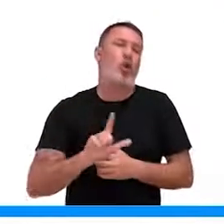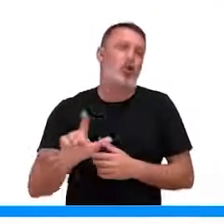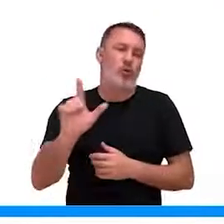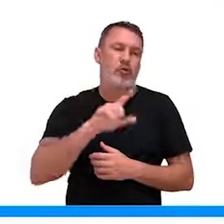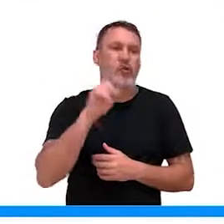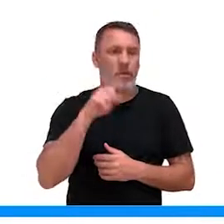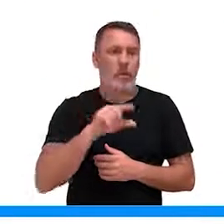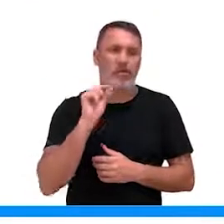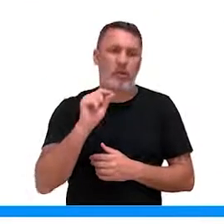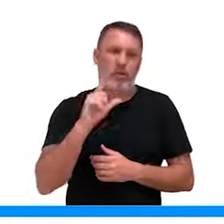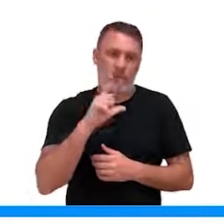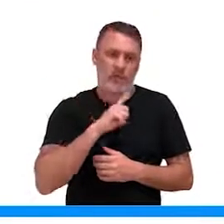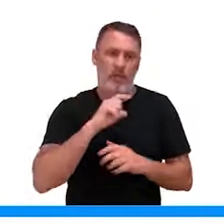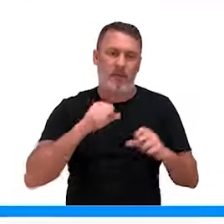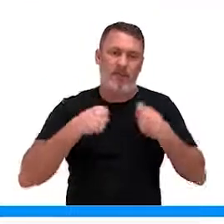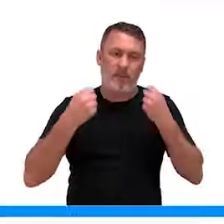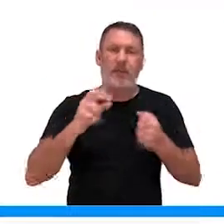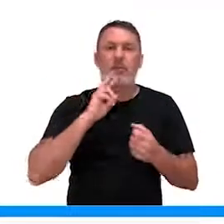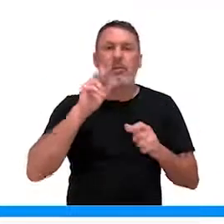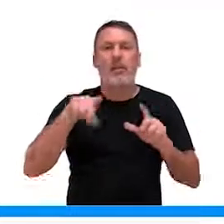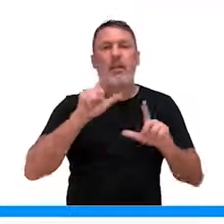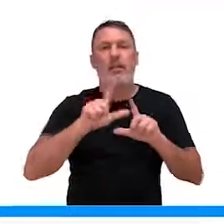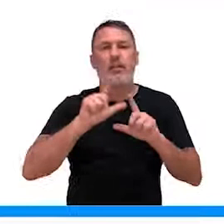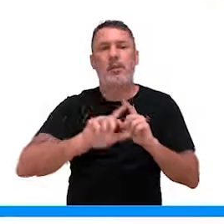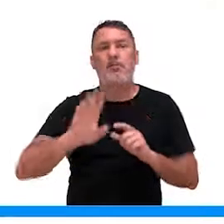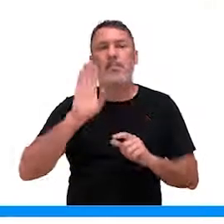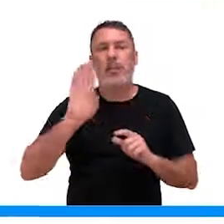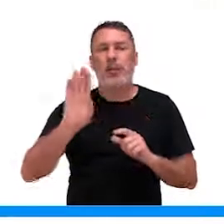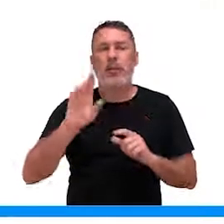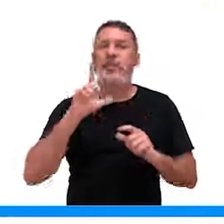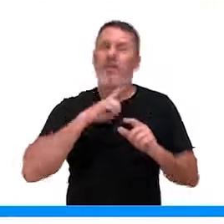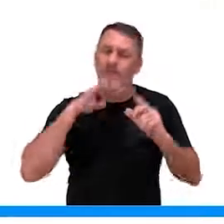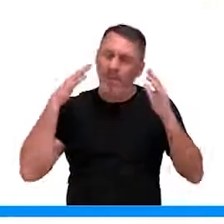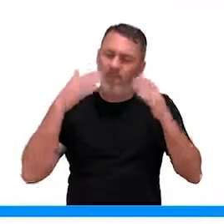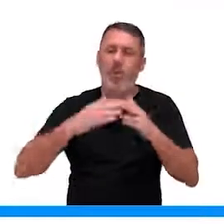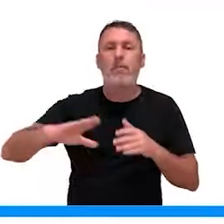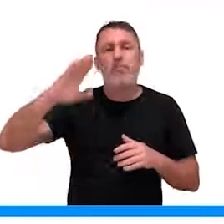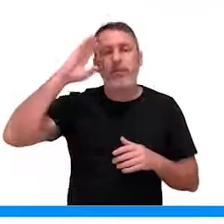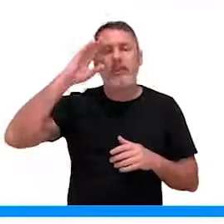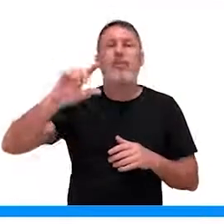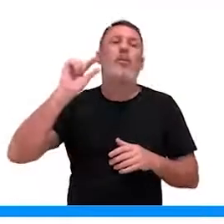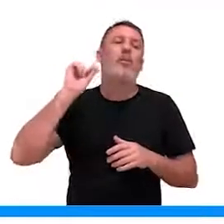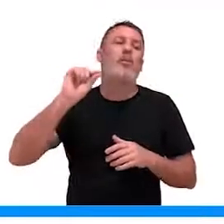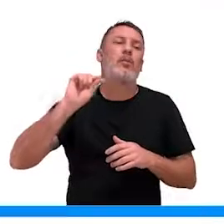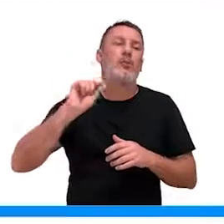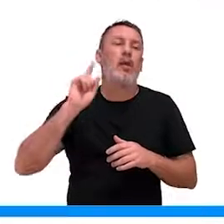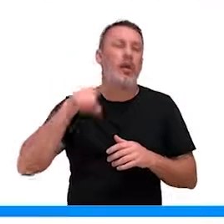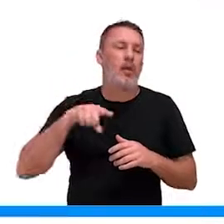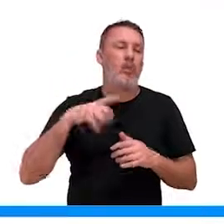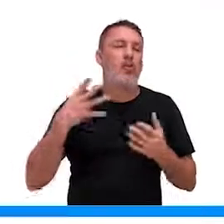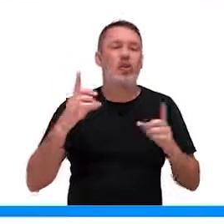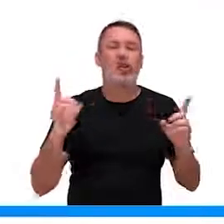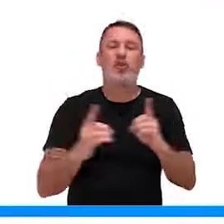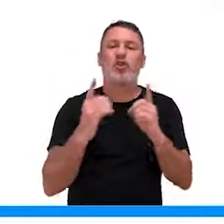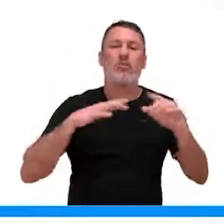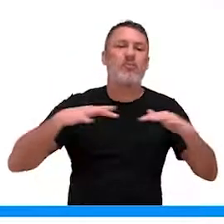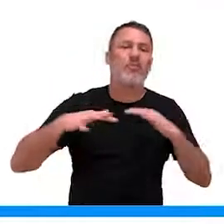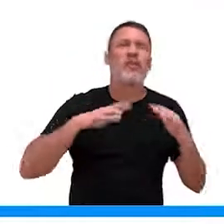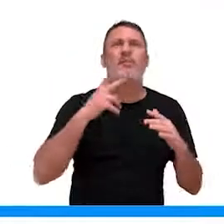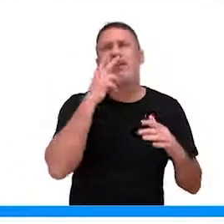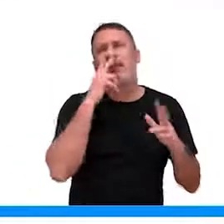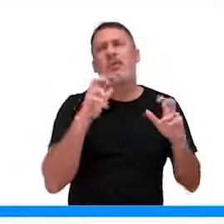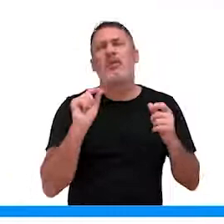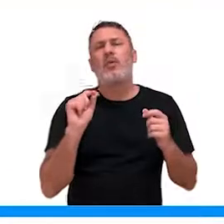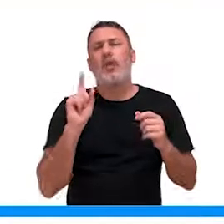que reforçamos aqui a alternativa correta como letra B, ele se apega, ele prioriza a dinamização, podemos até mesmo dizer